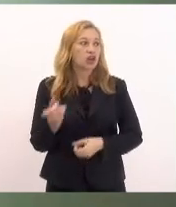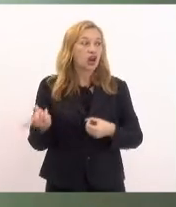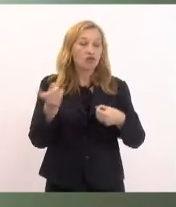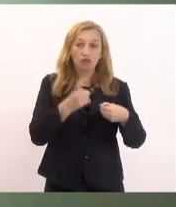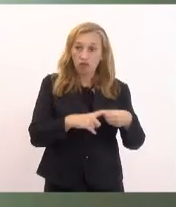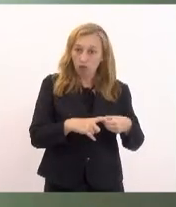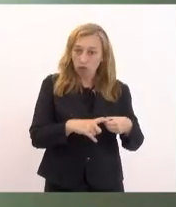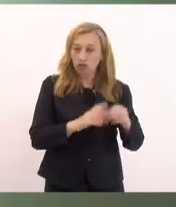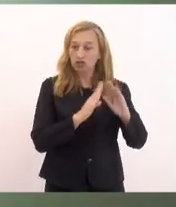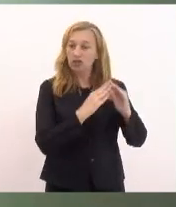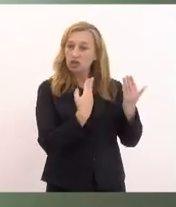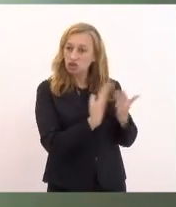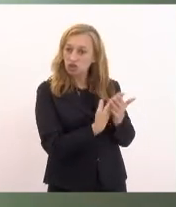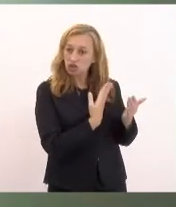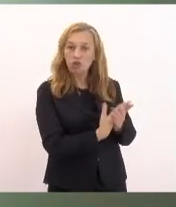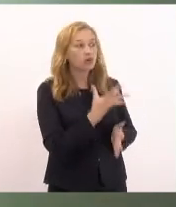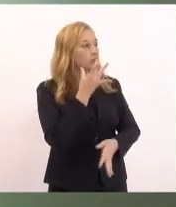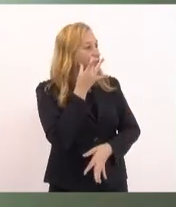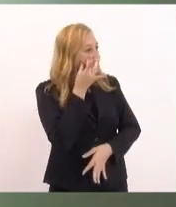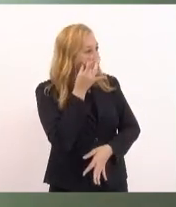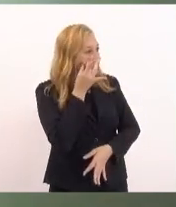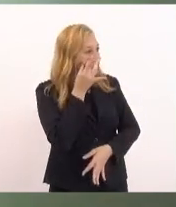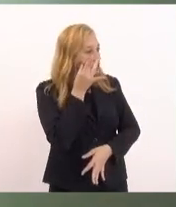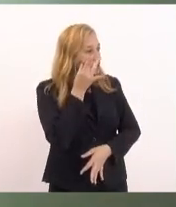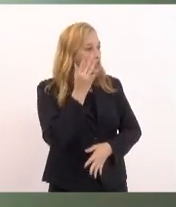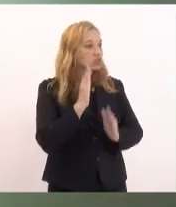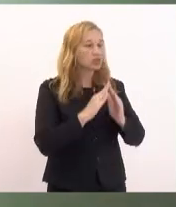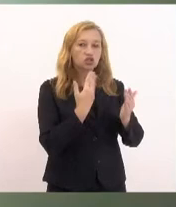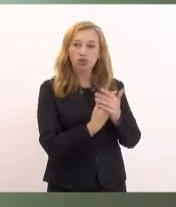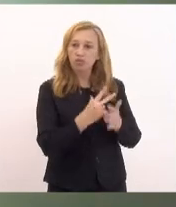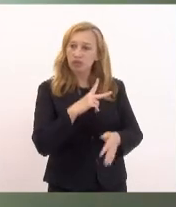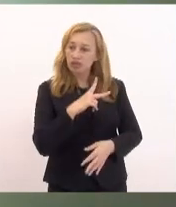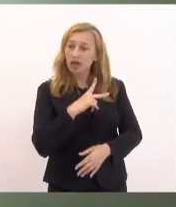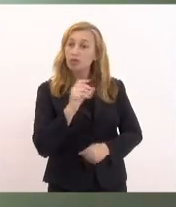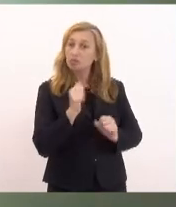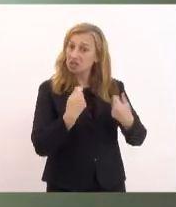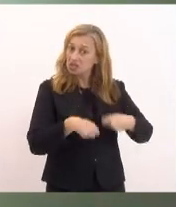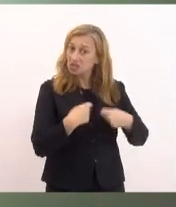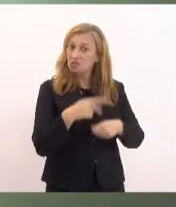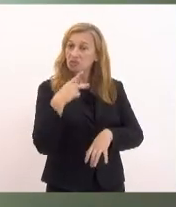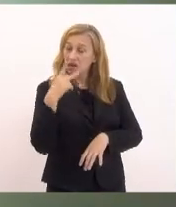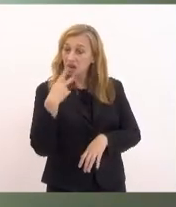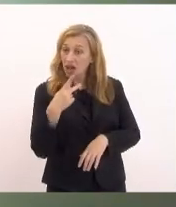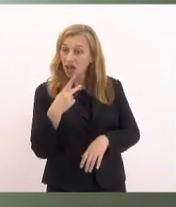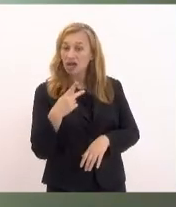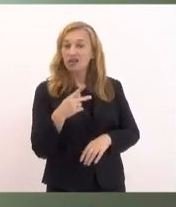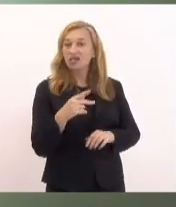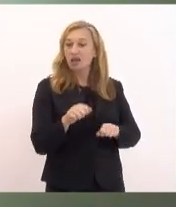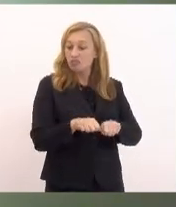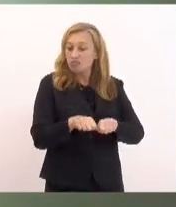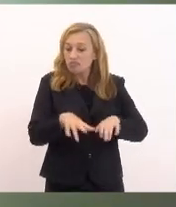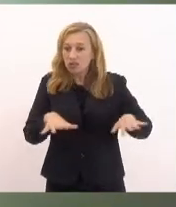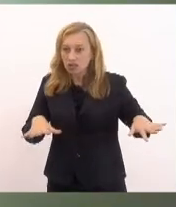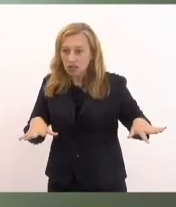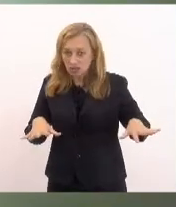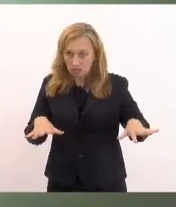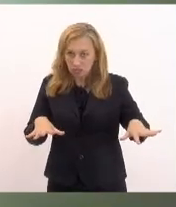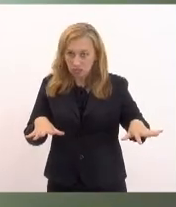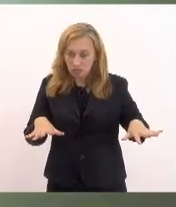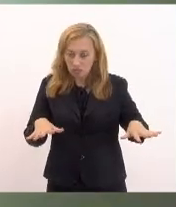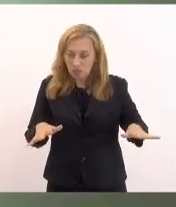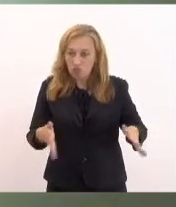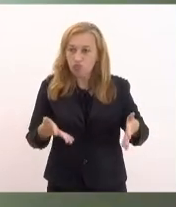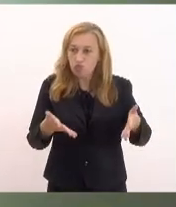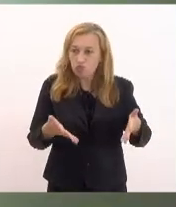retorno às aulas presenciais na rede privada, é preciso dizer que a pandemia impulsionou